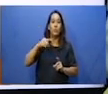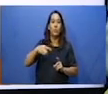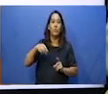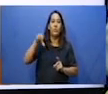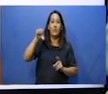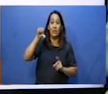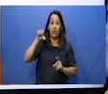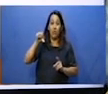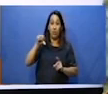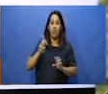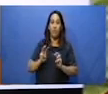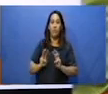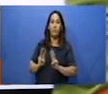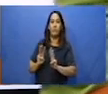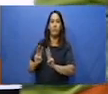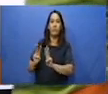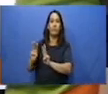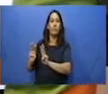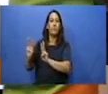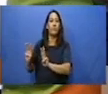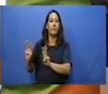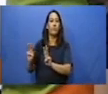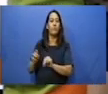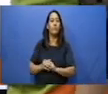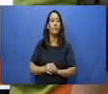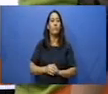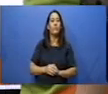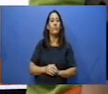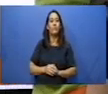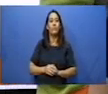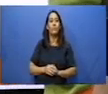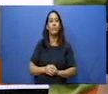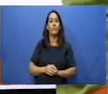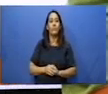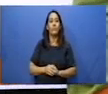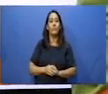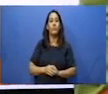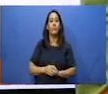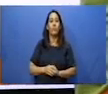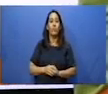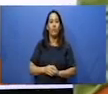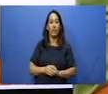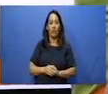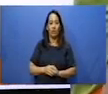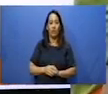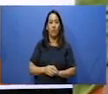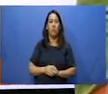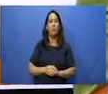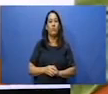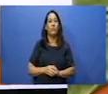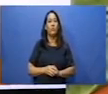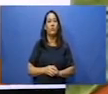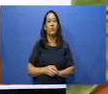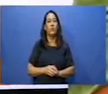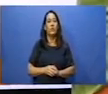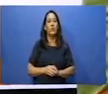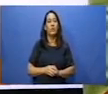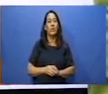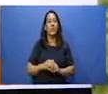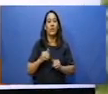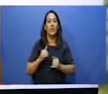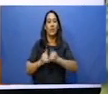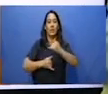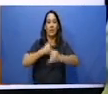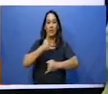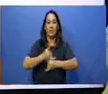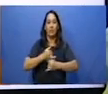né? HTTPS, barrinha, tudo emendadinho, que é assim que escreve o endereço na internet.